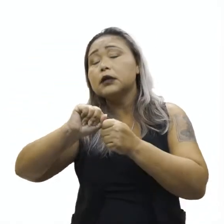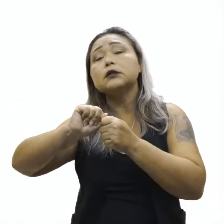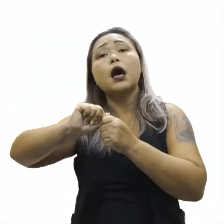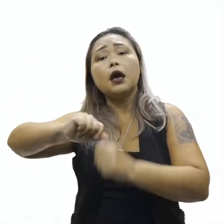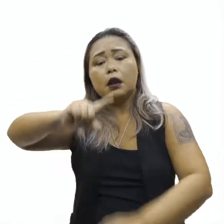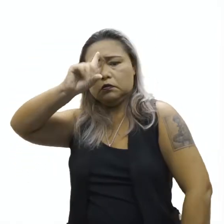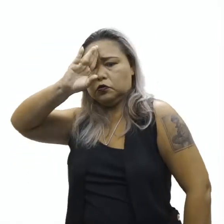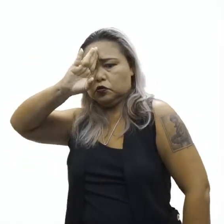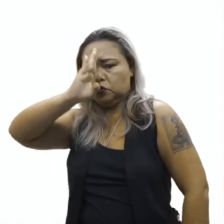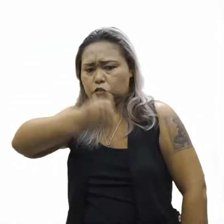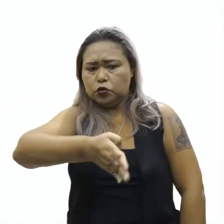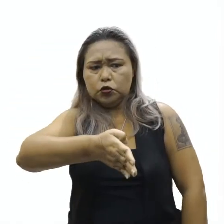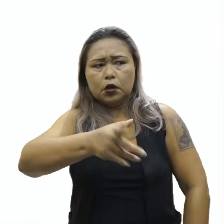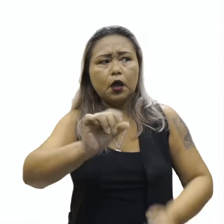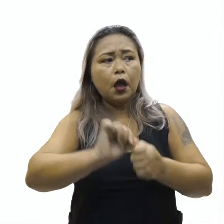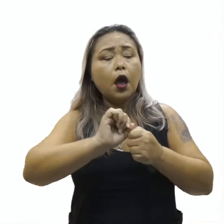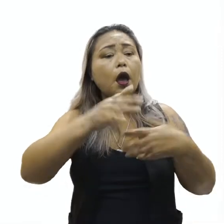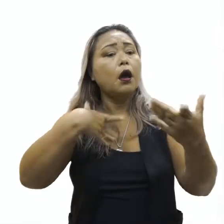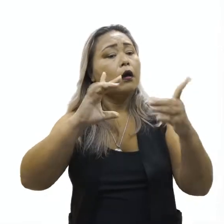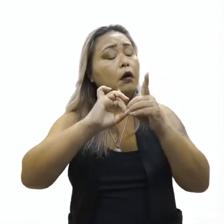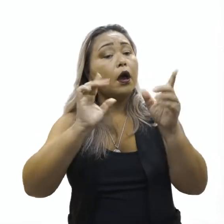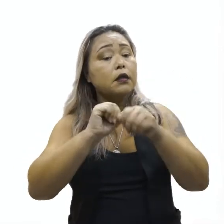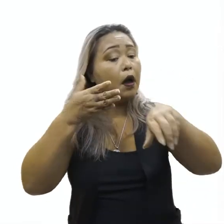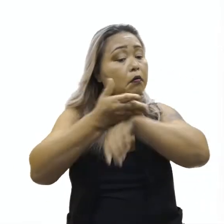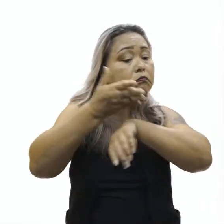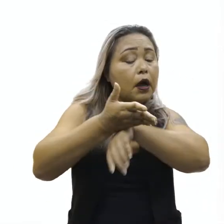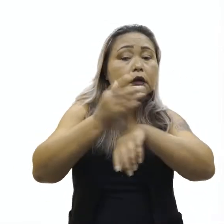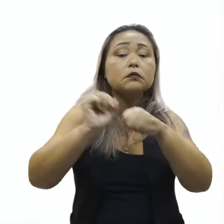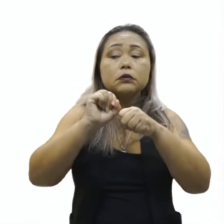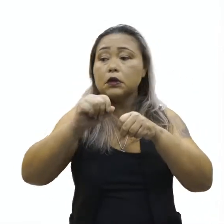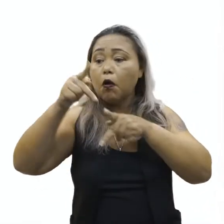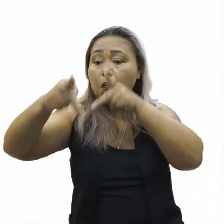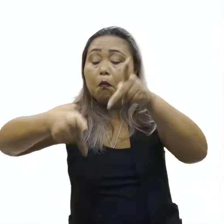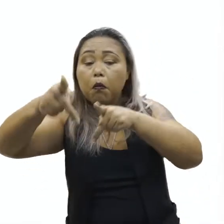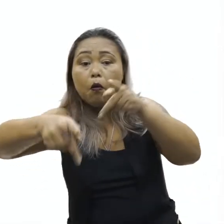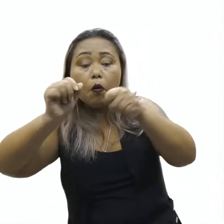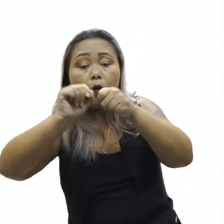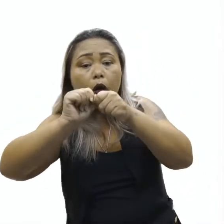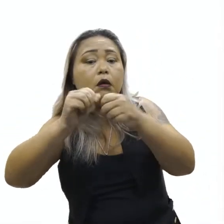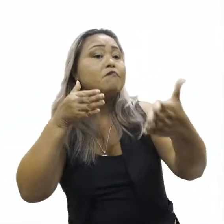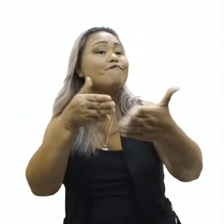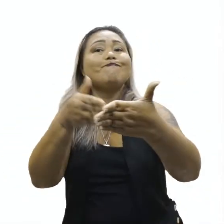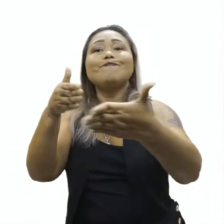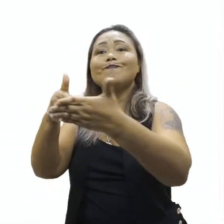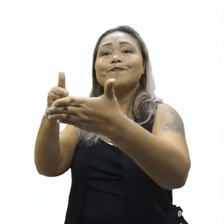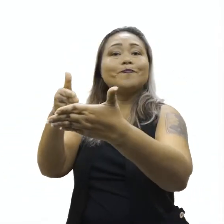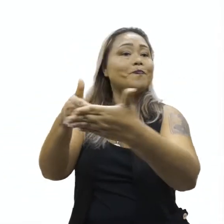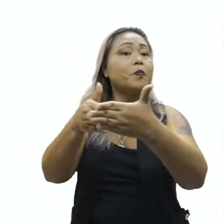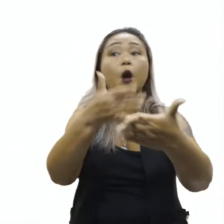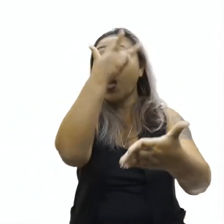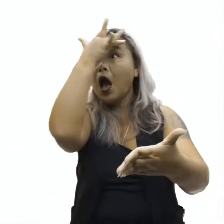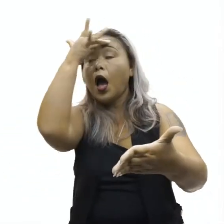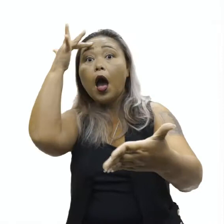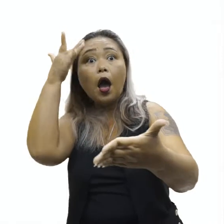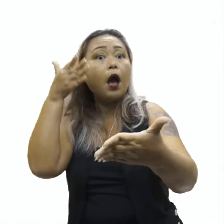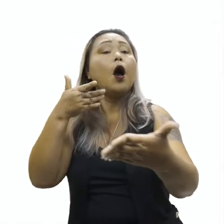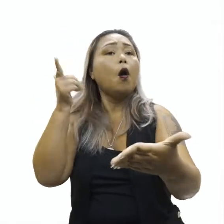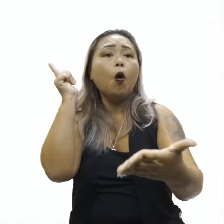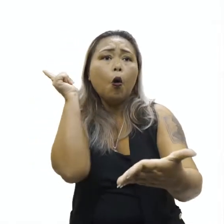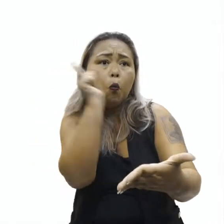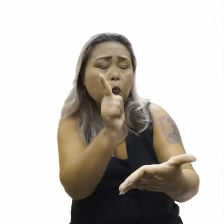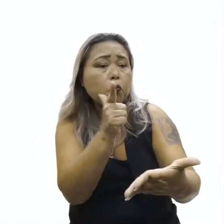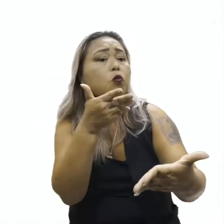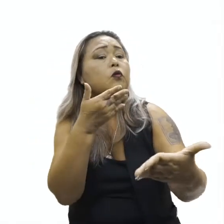e era uma democracia em que a participação popular era muito limitada. Não eram todas as pessoas que